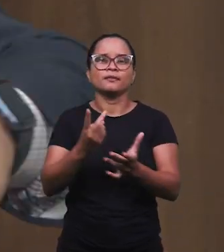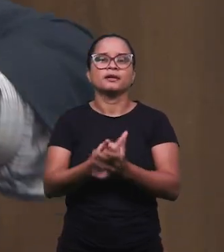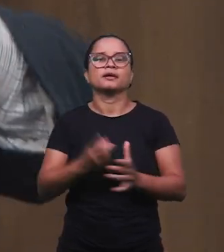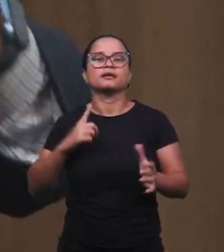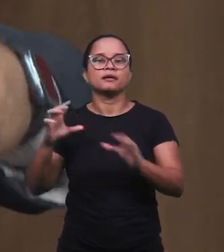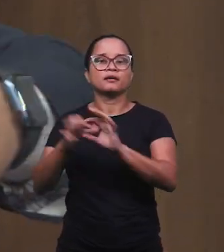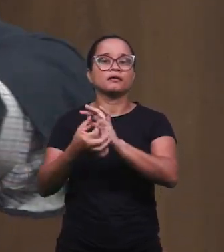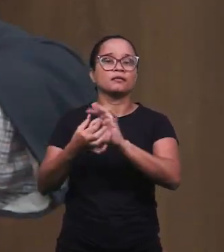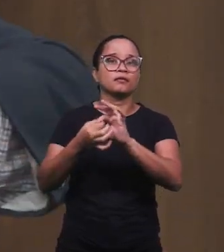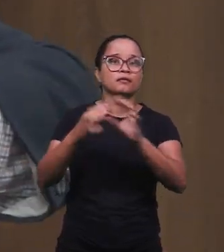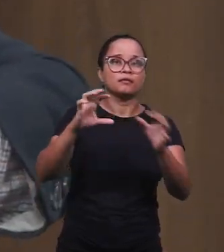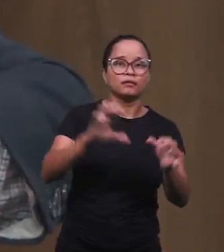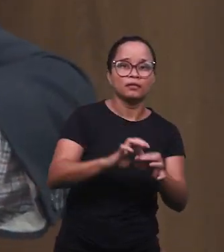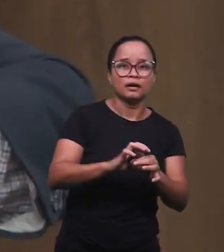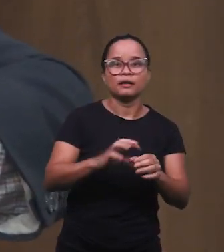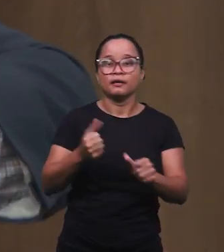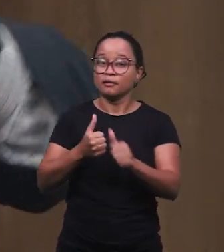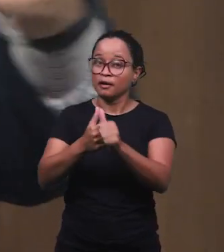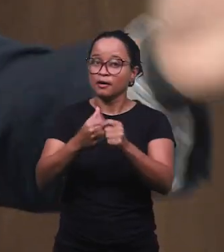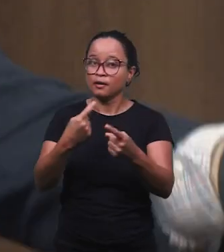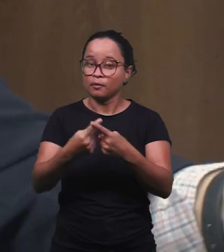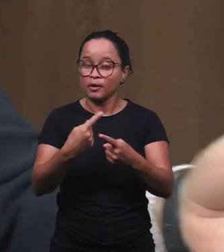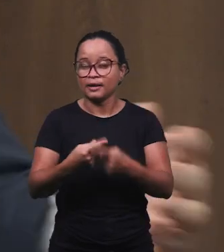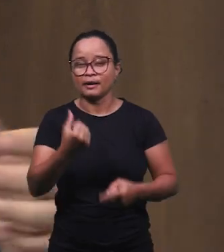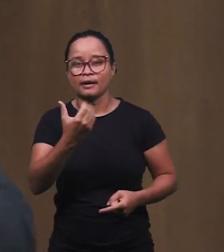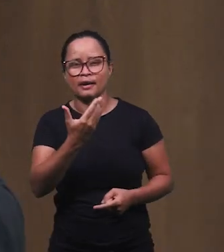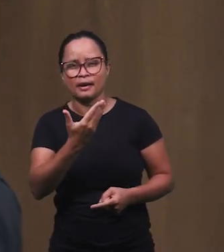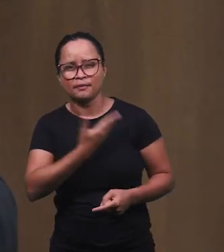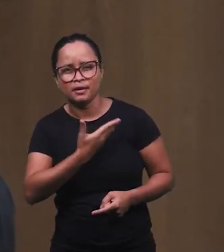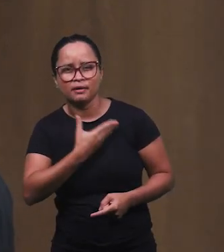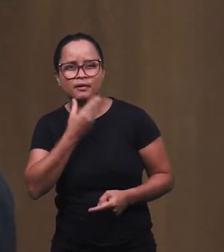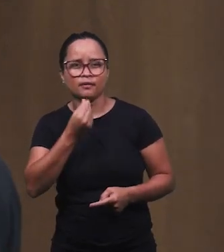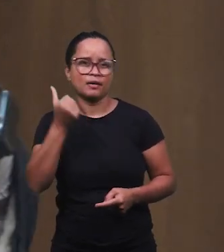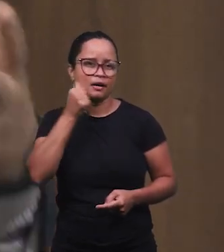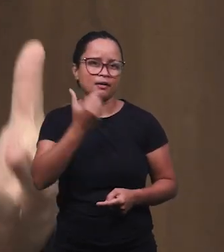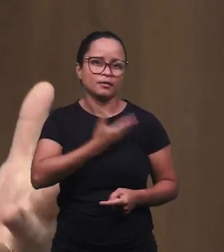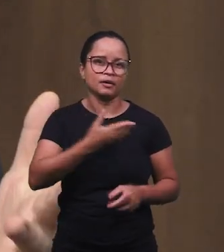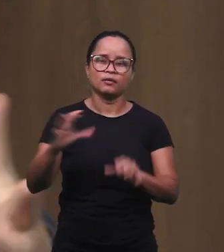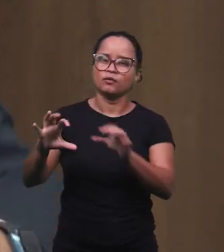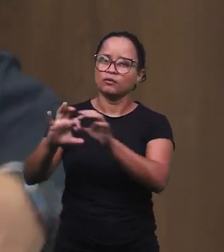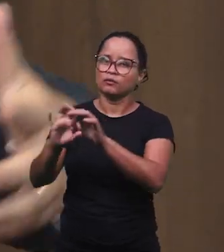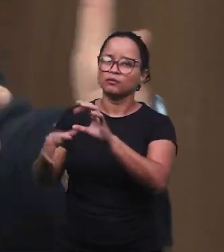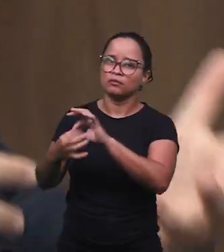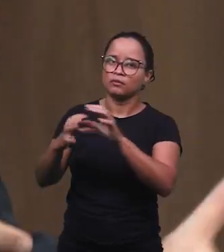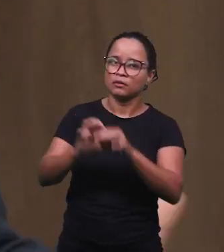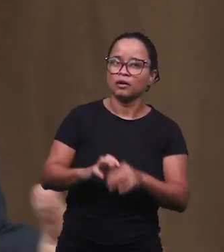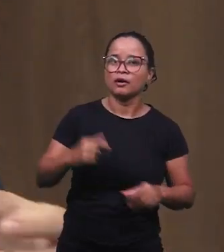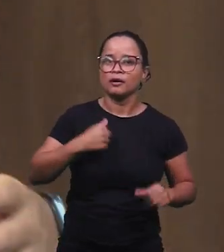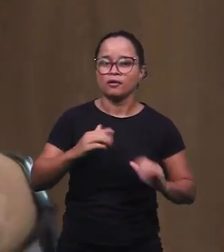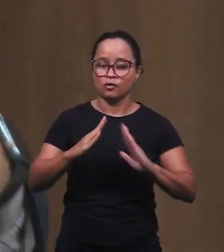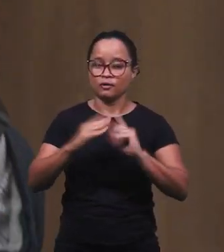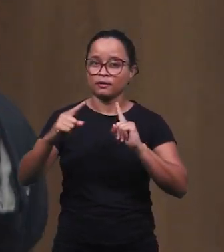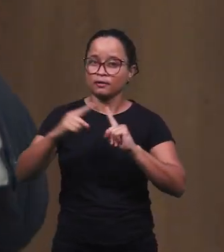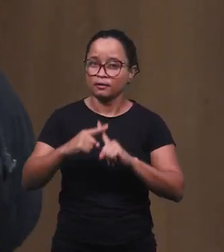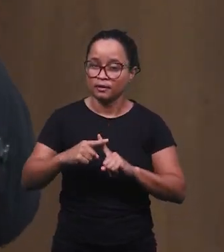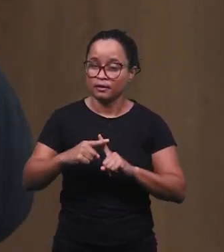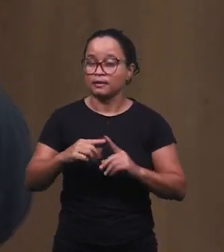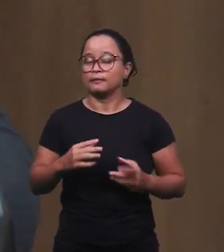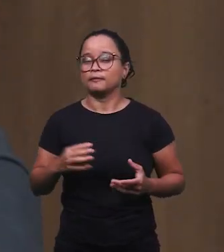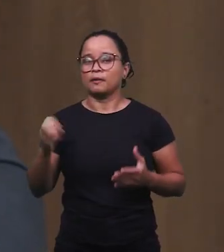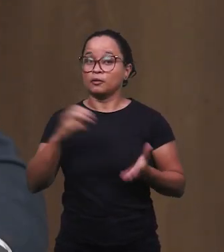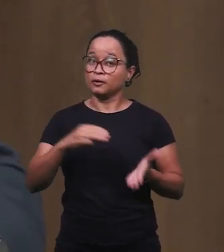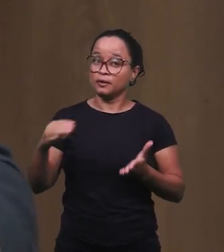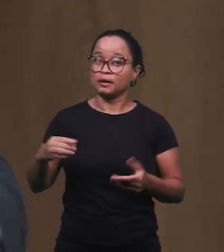nas redes sociais te seguem, às vezes porque são suas amigas, seus amigos. Então dá o contexto, olha, eu faço parte dessa igreja, ou eu ouvi